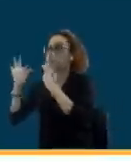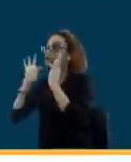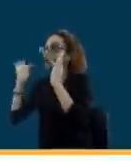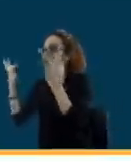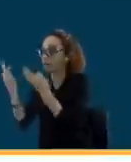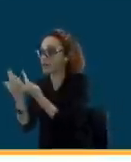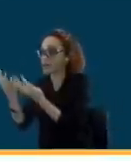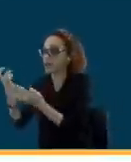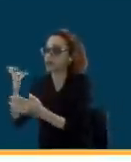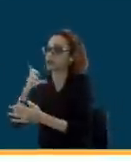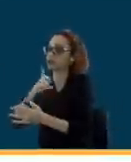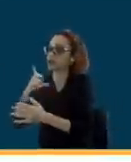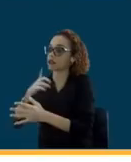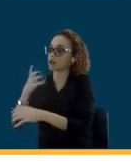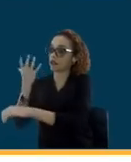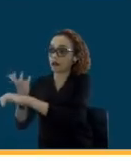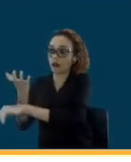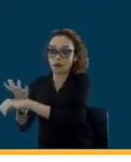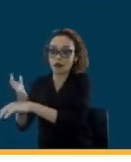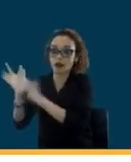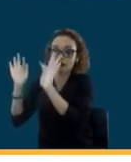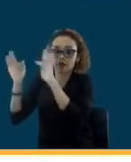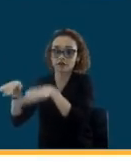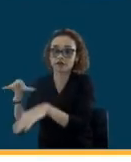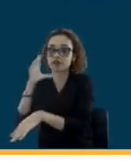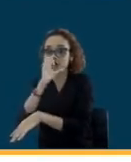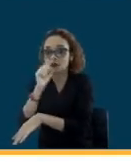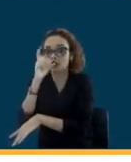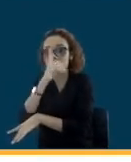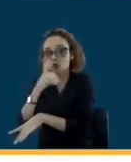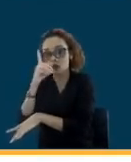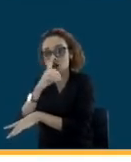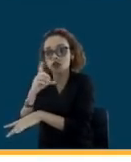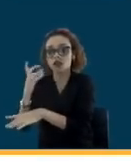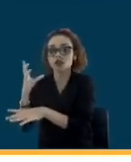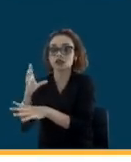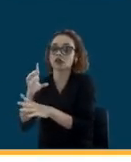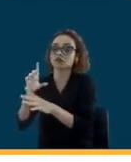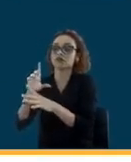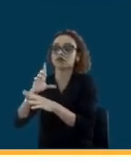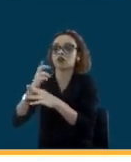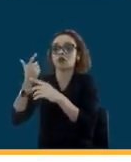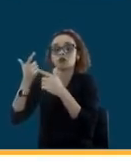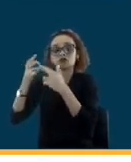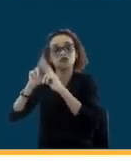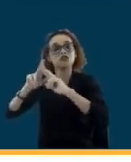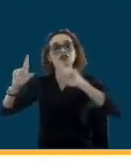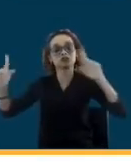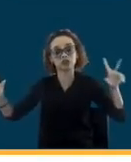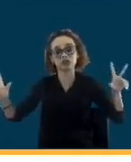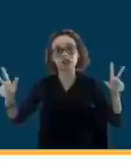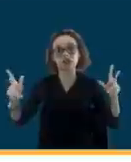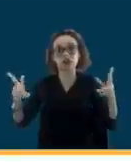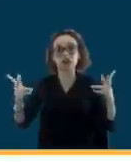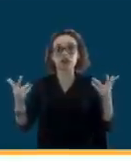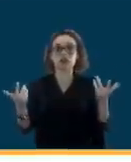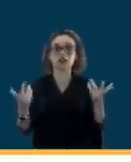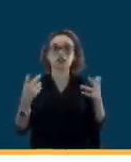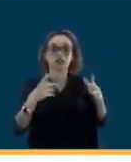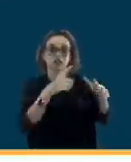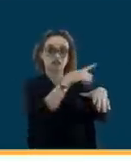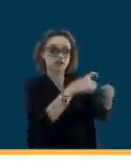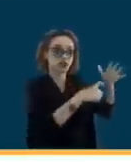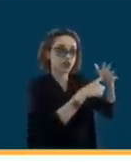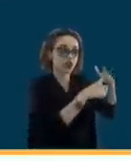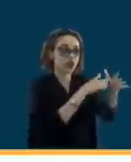praça num final de semana, todo final de semana, tem uma outra característica daquele, por óbvio, né, que tem um conjunto de